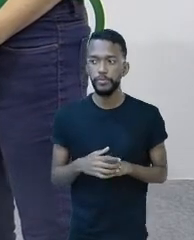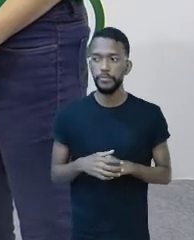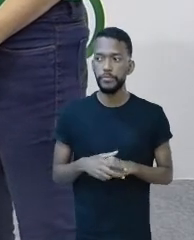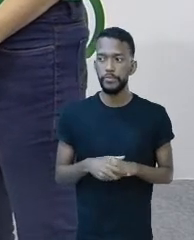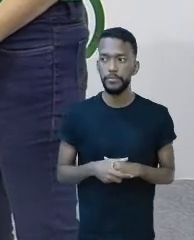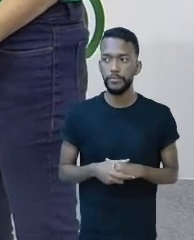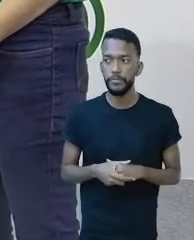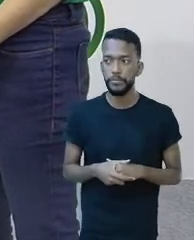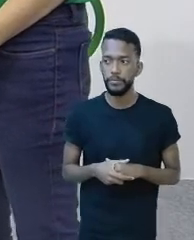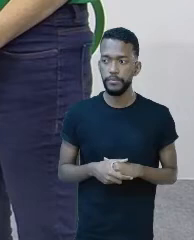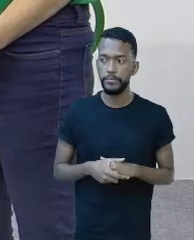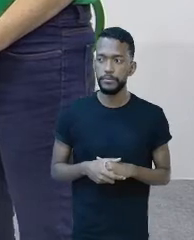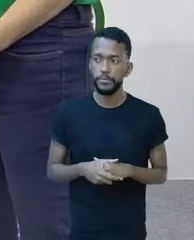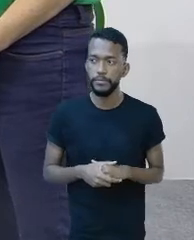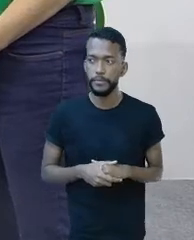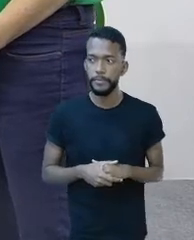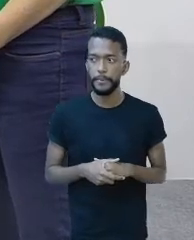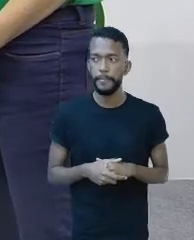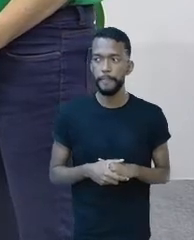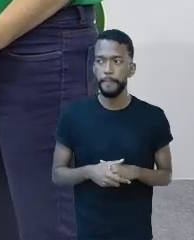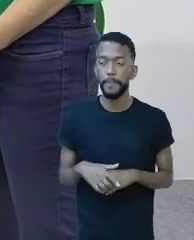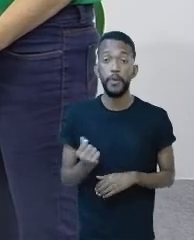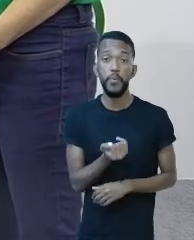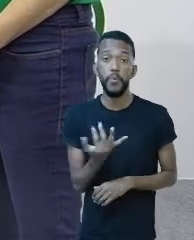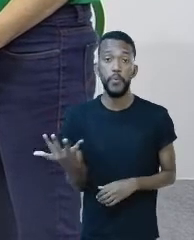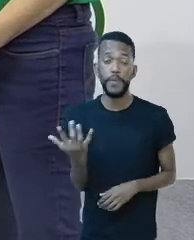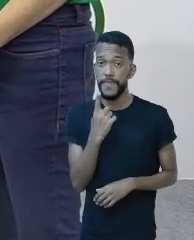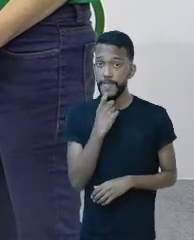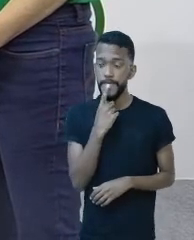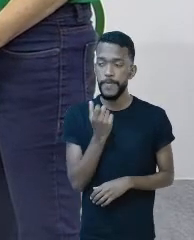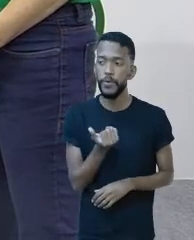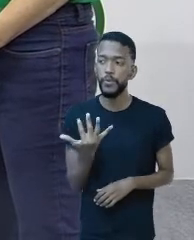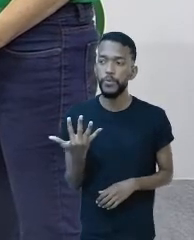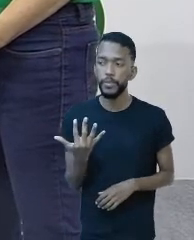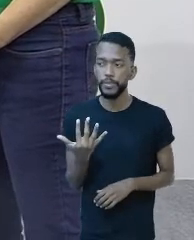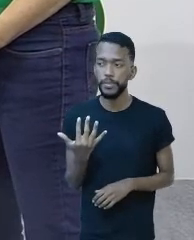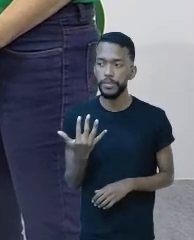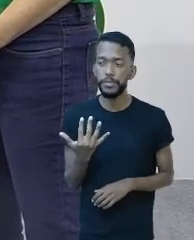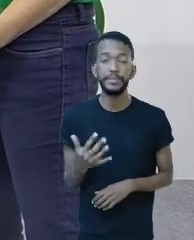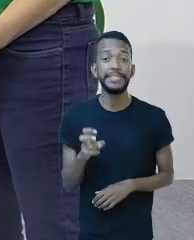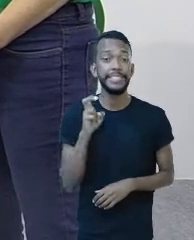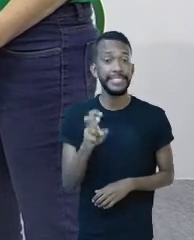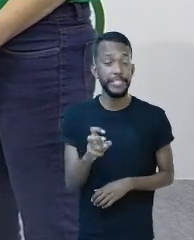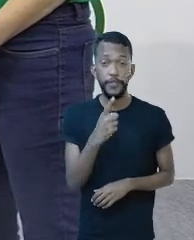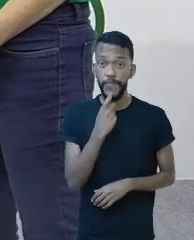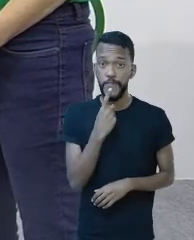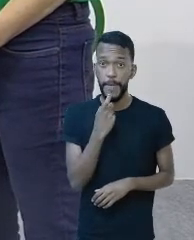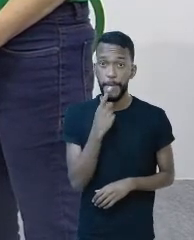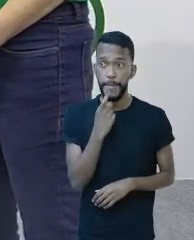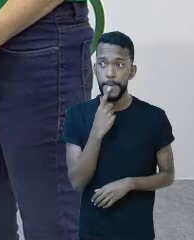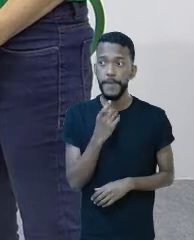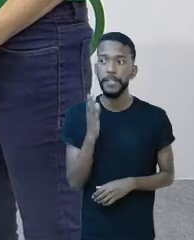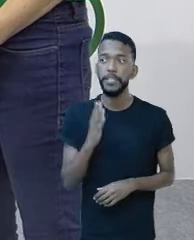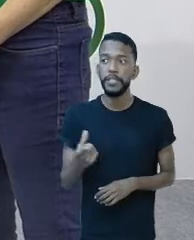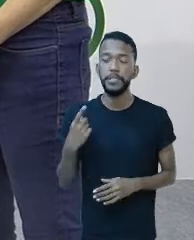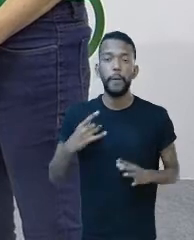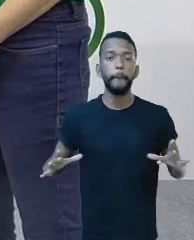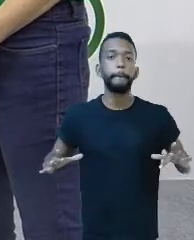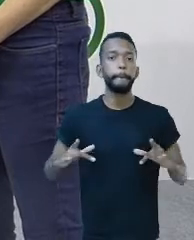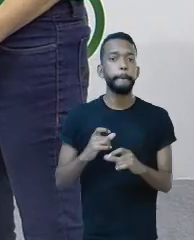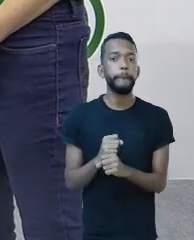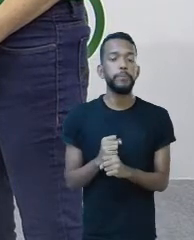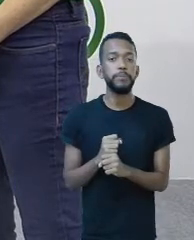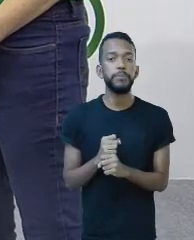quantas vermelhas? Quantas varetas vermelhas, pessoal? Eu tenho 5 varetas, então aí eu formaria